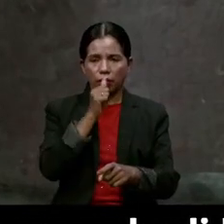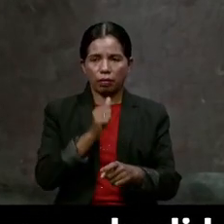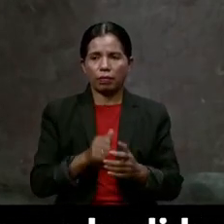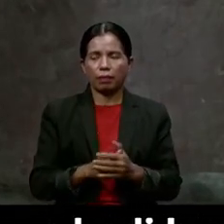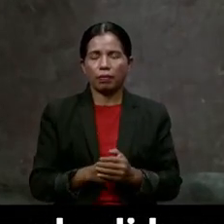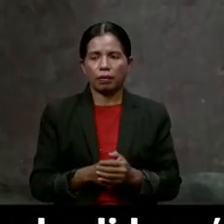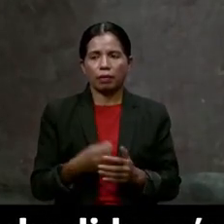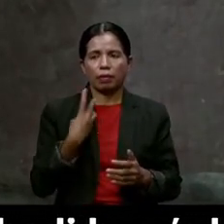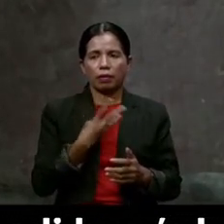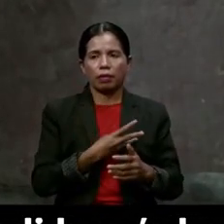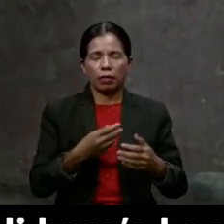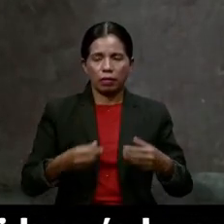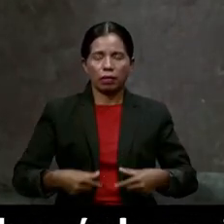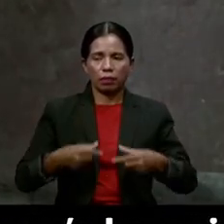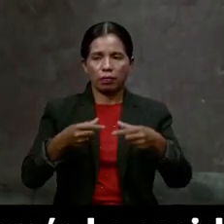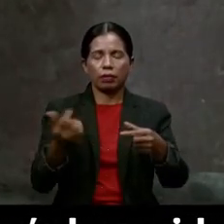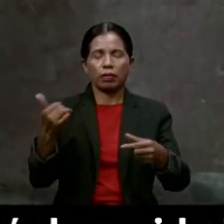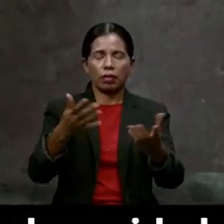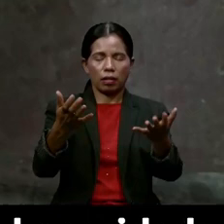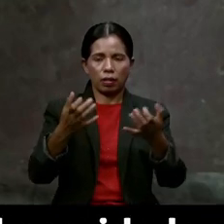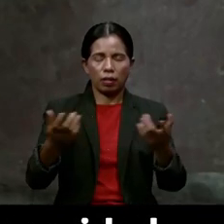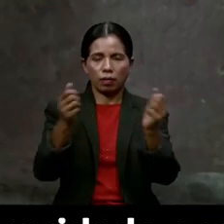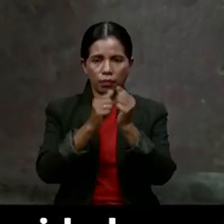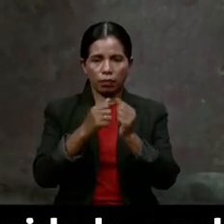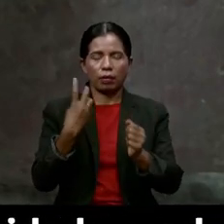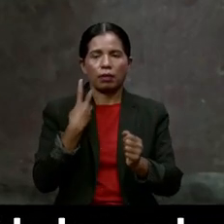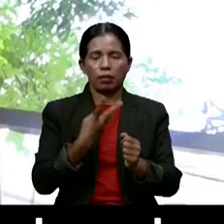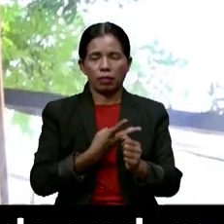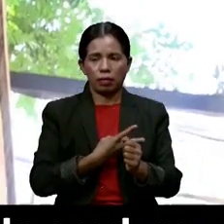Bele ita iha maga phone sida ha karak lansun.